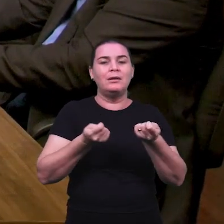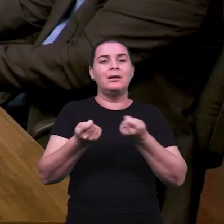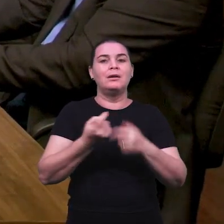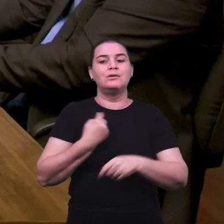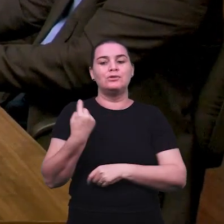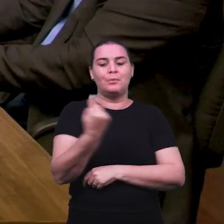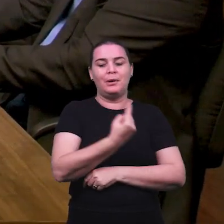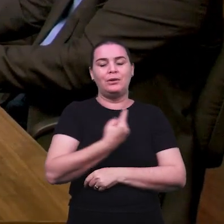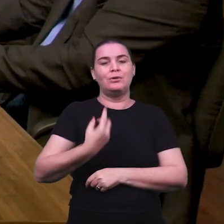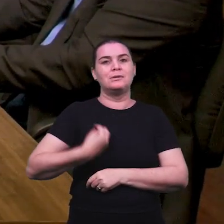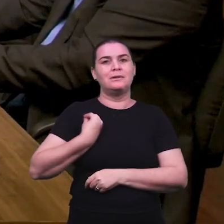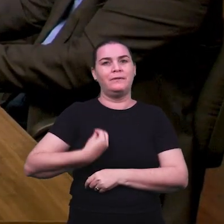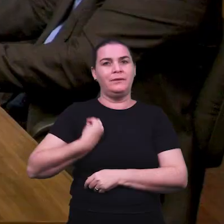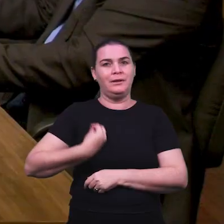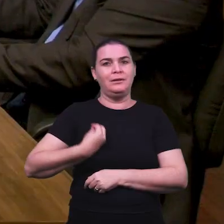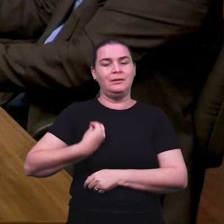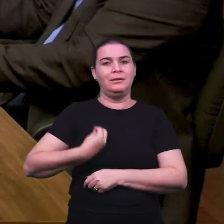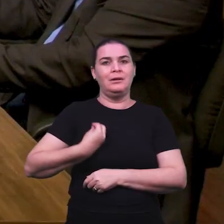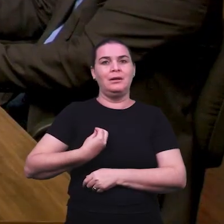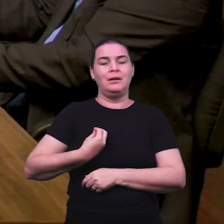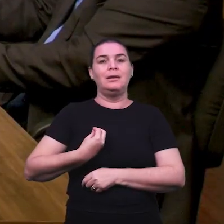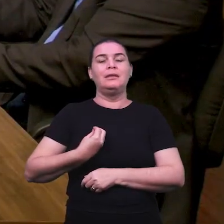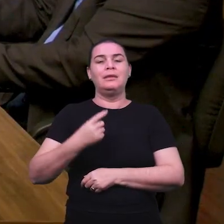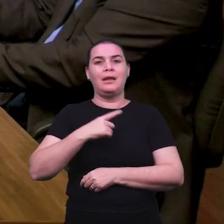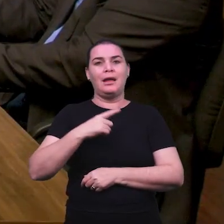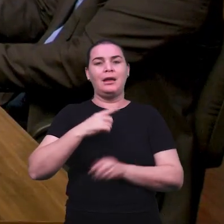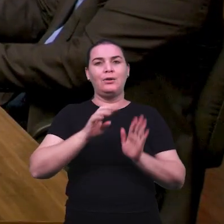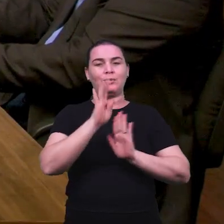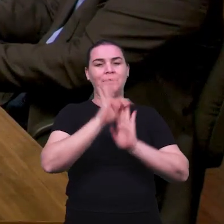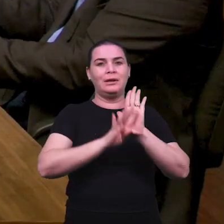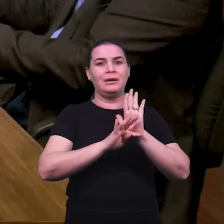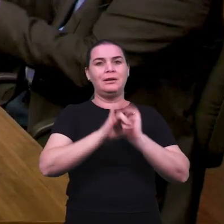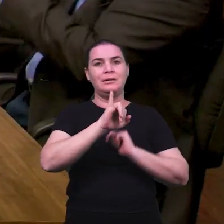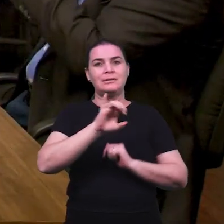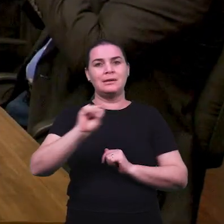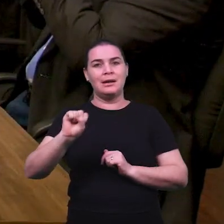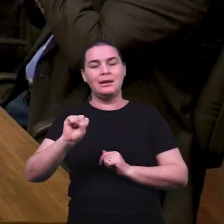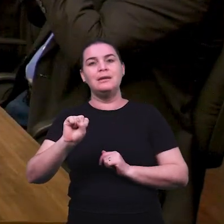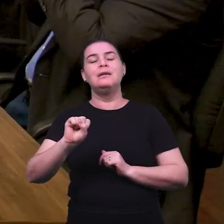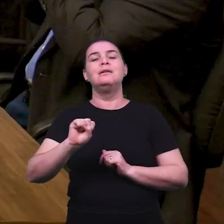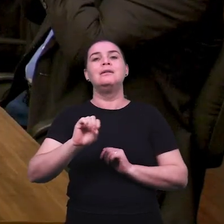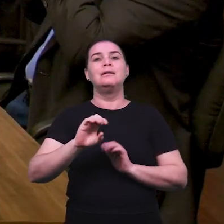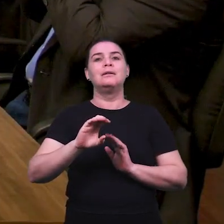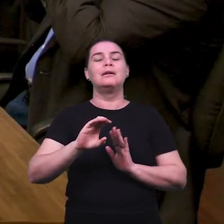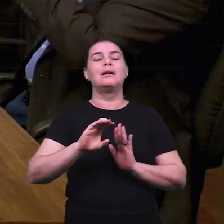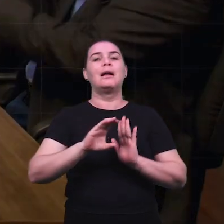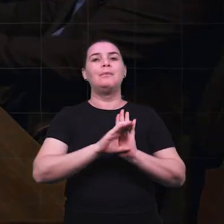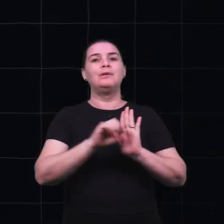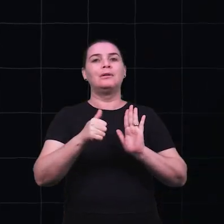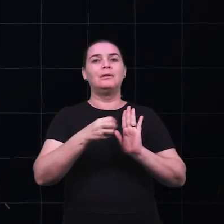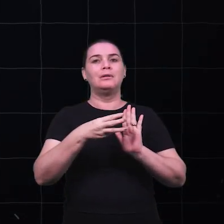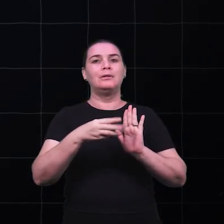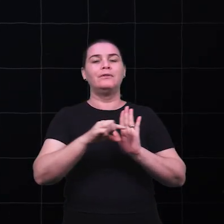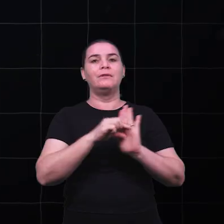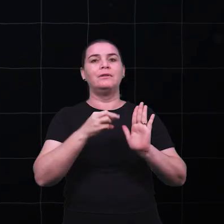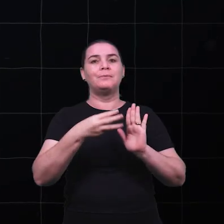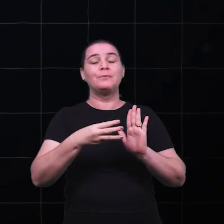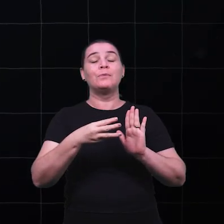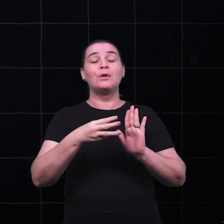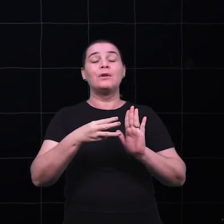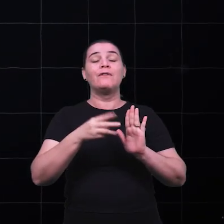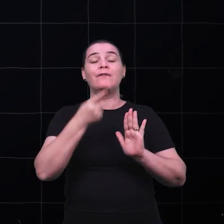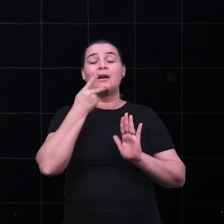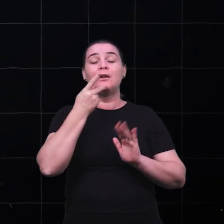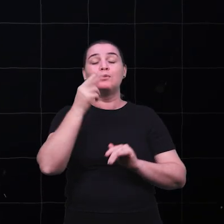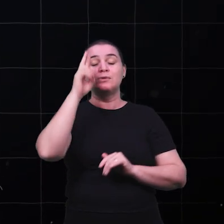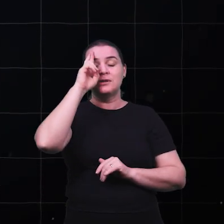né? Então, há um texto, Isaías capítulo 26, no verso 3, que diz: Tu conservarás em